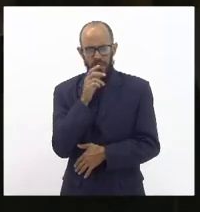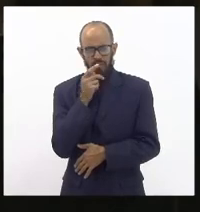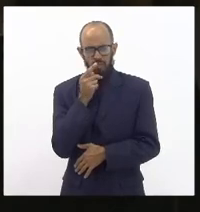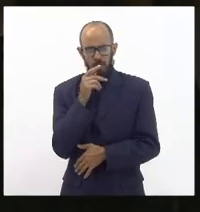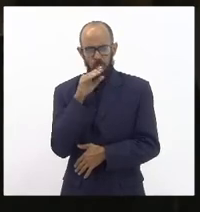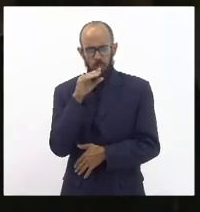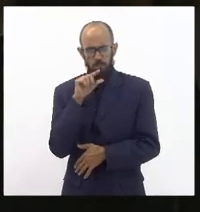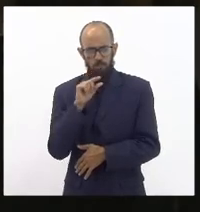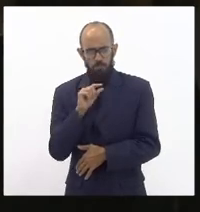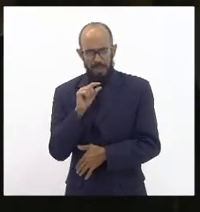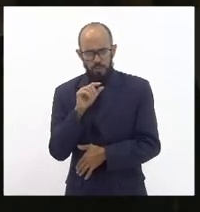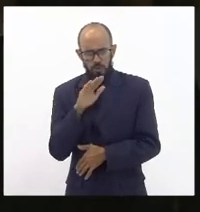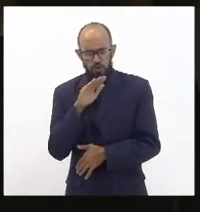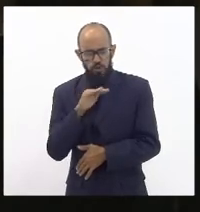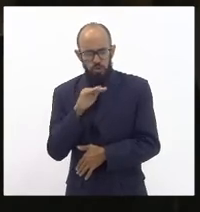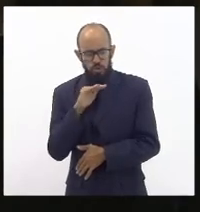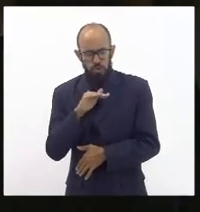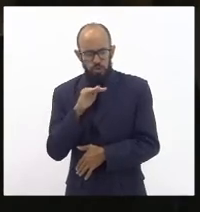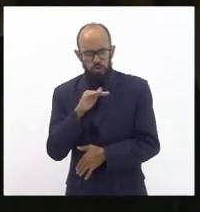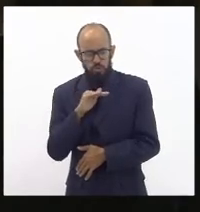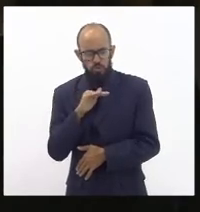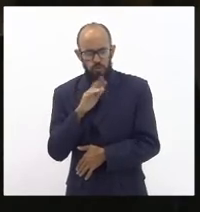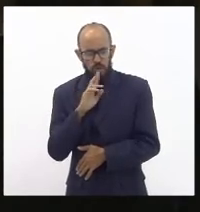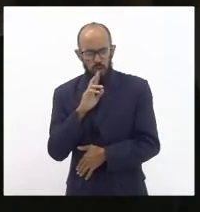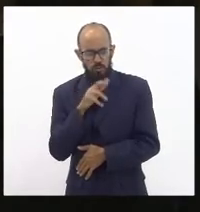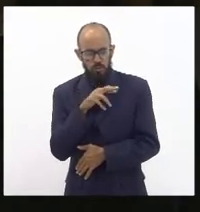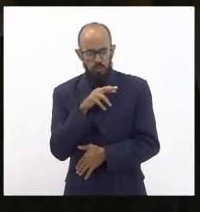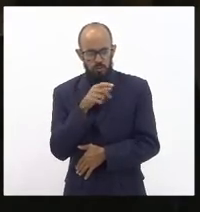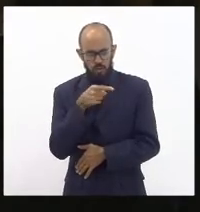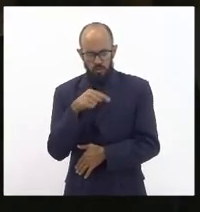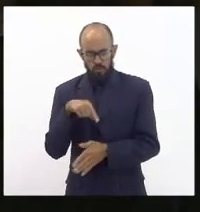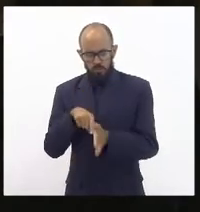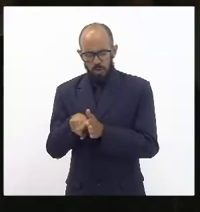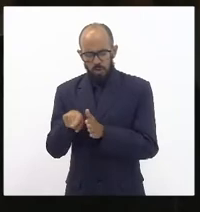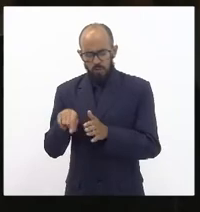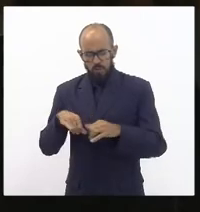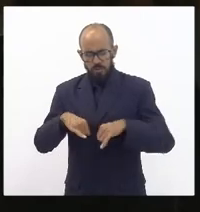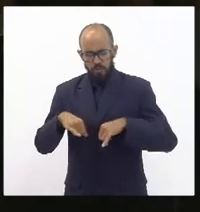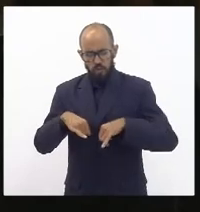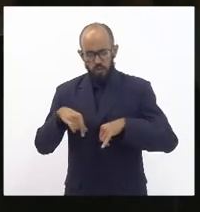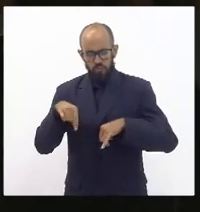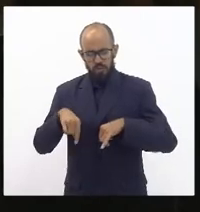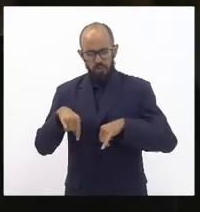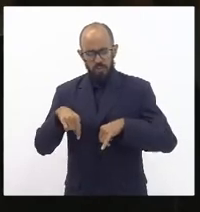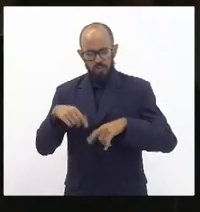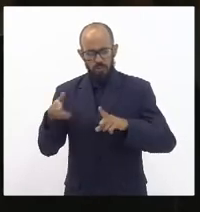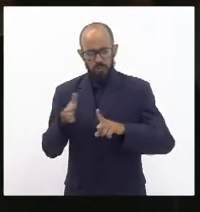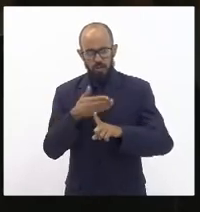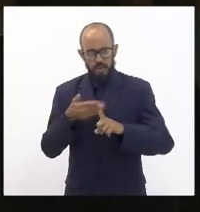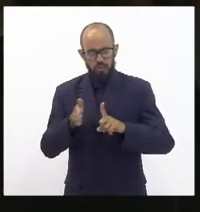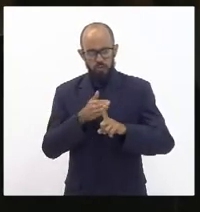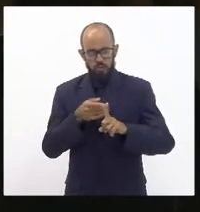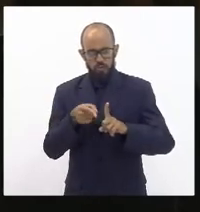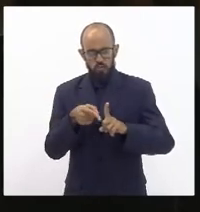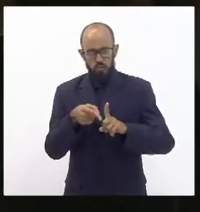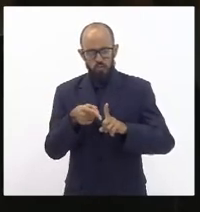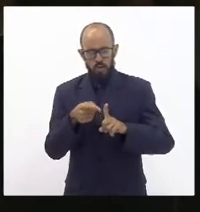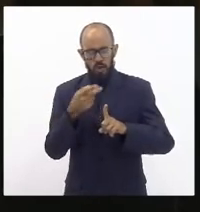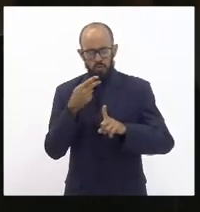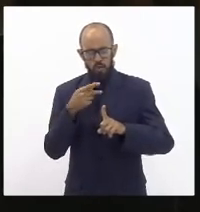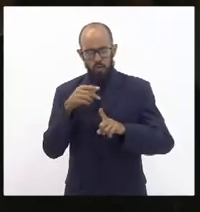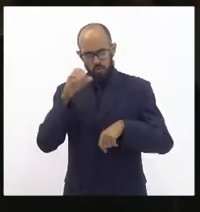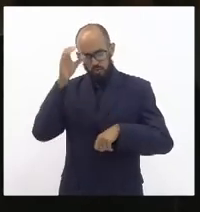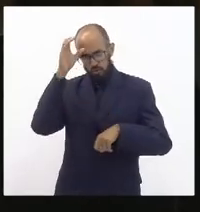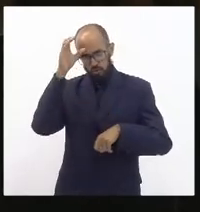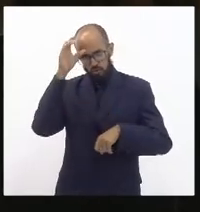baixo eu perguntei a ela você aqui sofre alguma agressão física ela falou tia tem